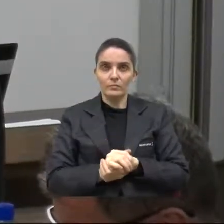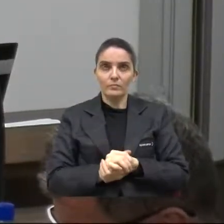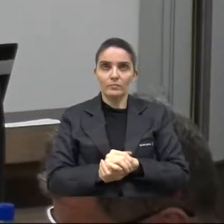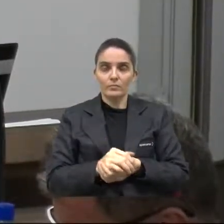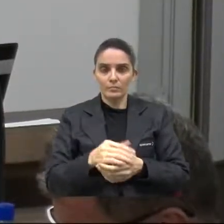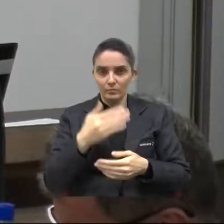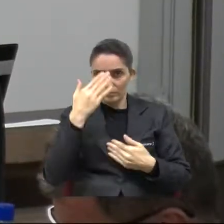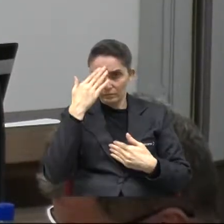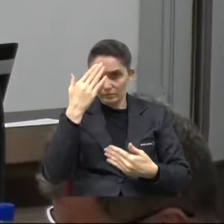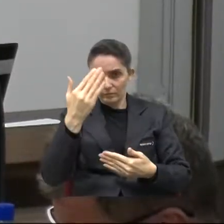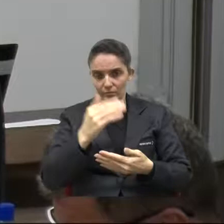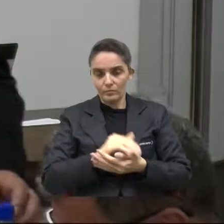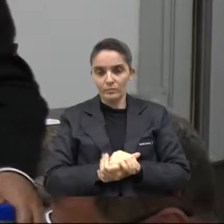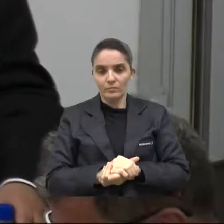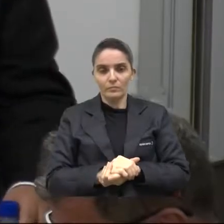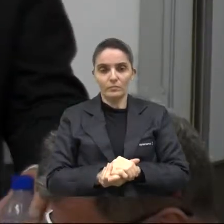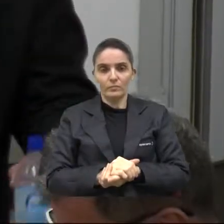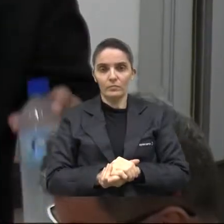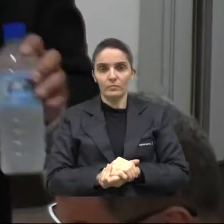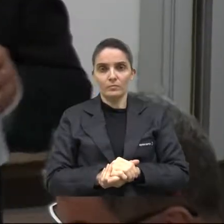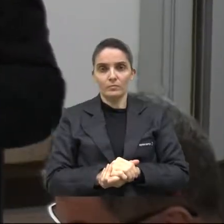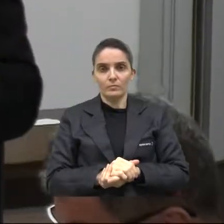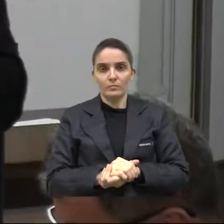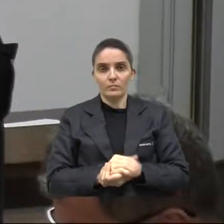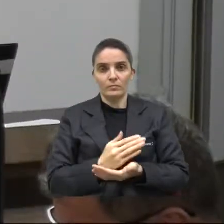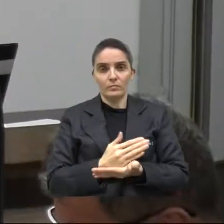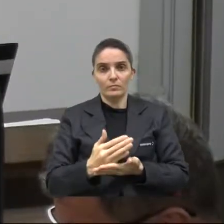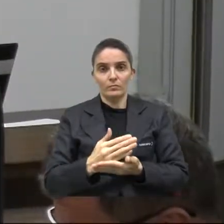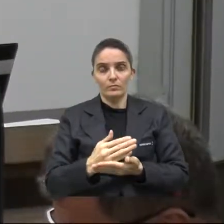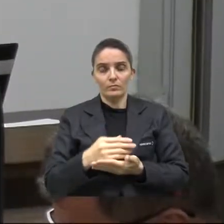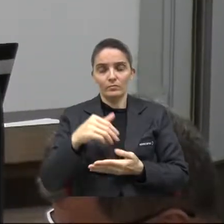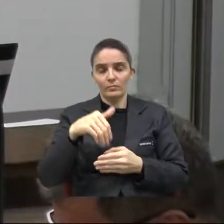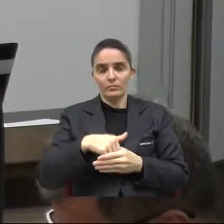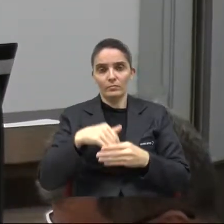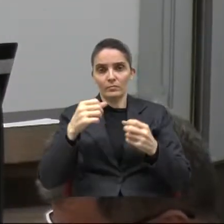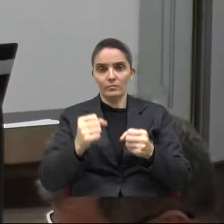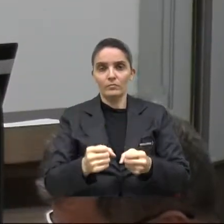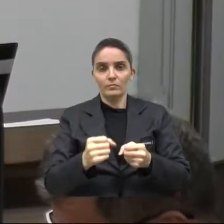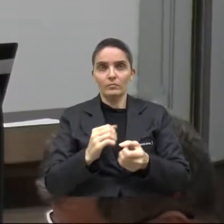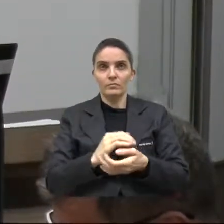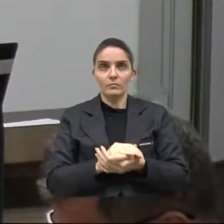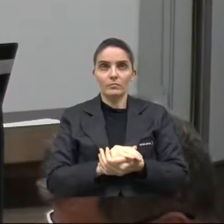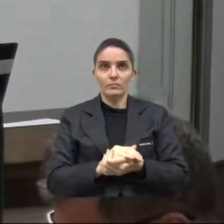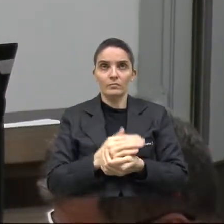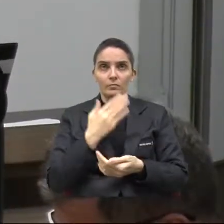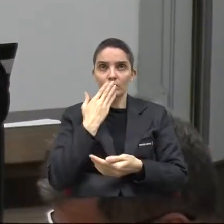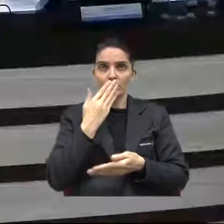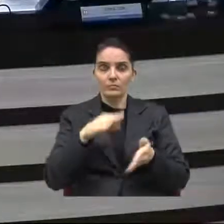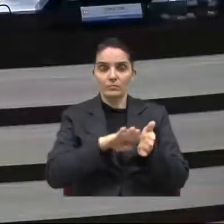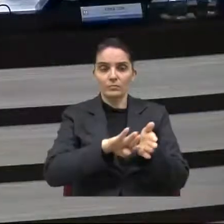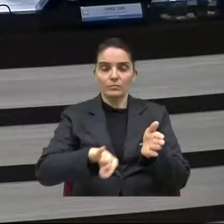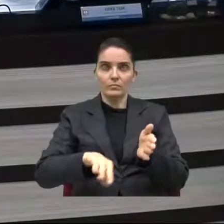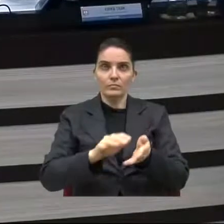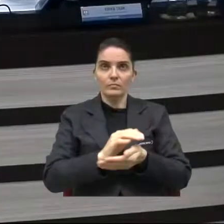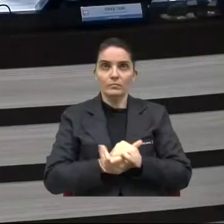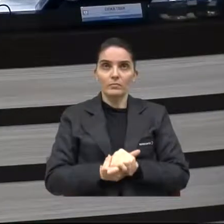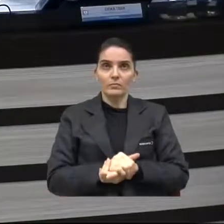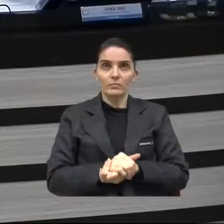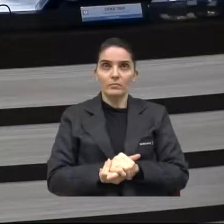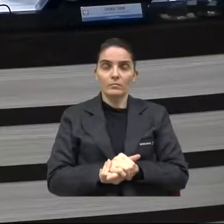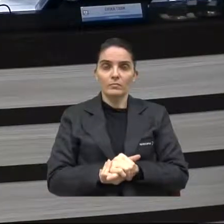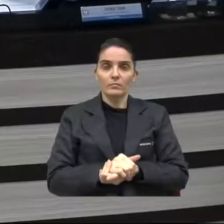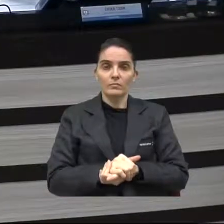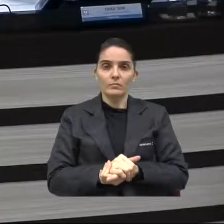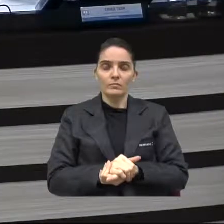Obrigado. Como ainda não entrou em votação, a gente pode pode retirar a emenda. Então, tem um pedido do